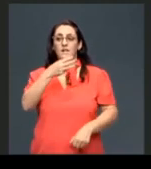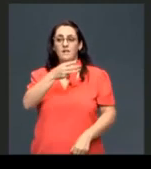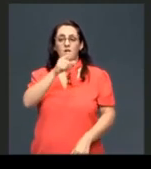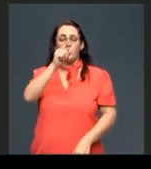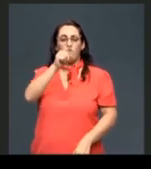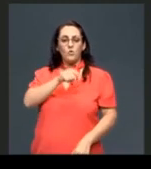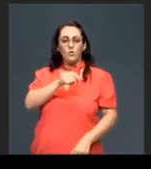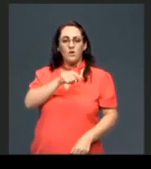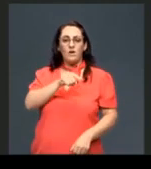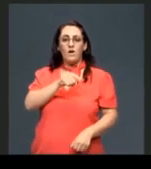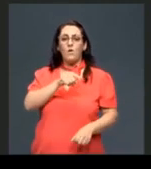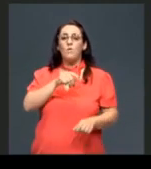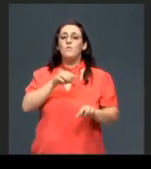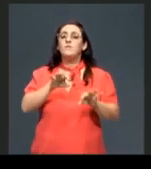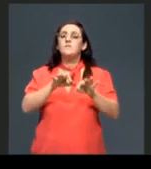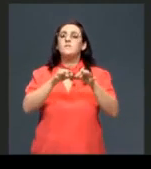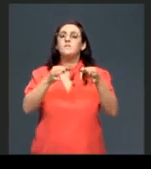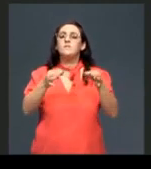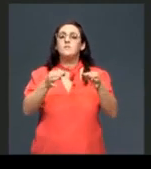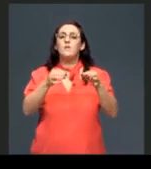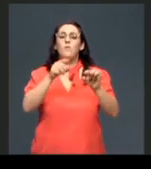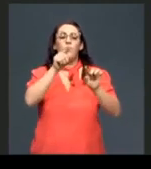fatorial,